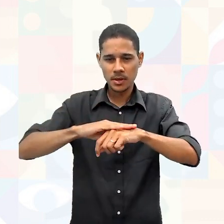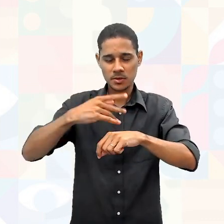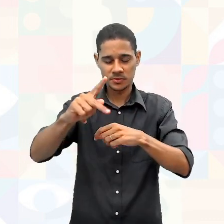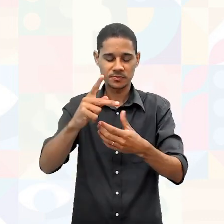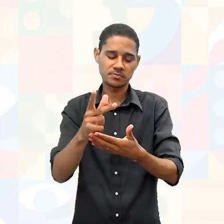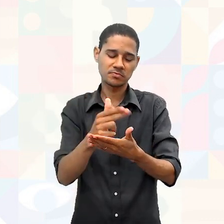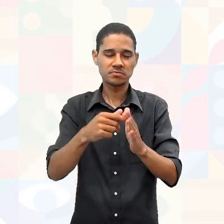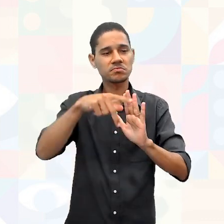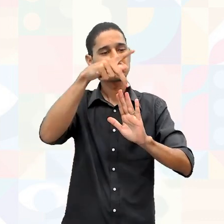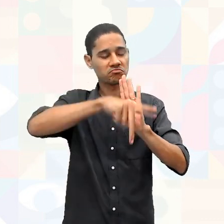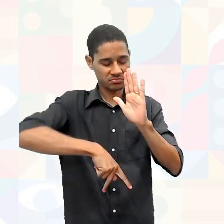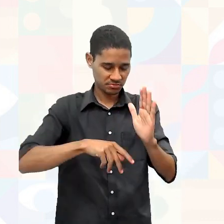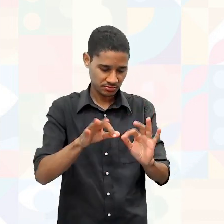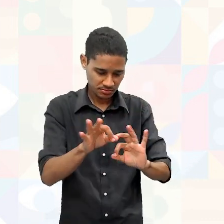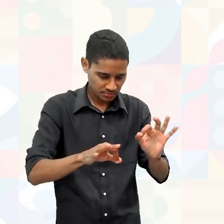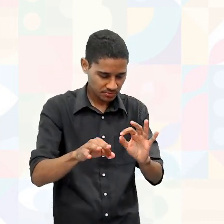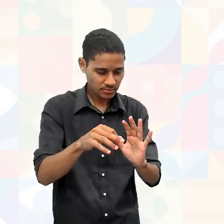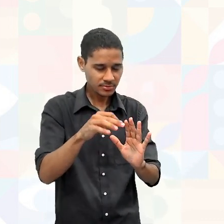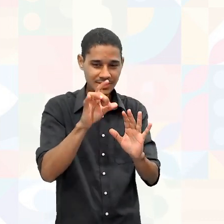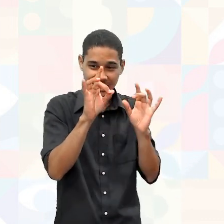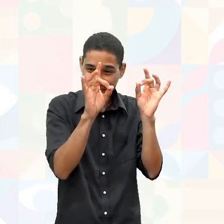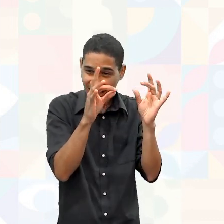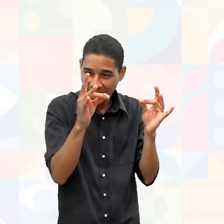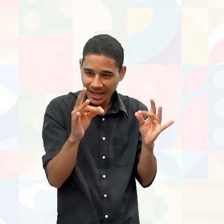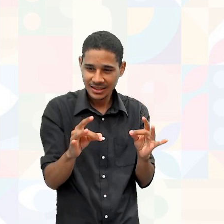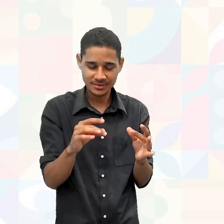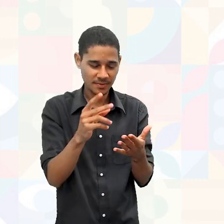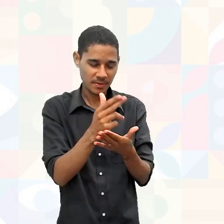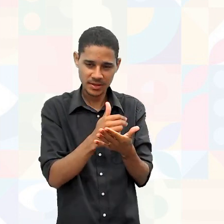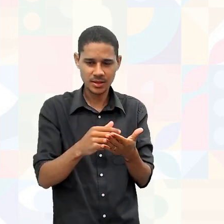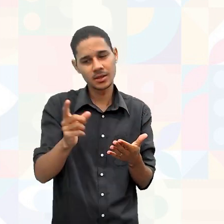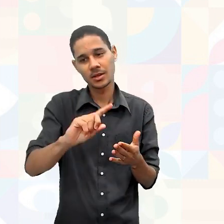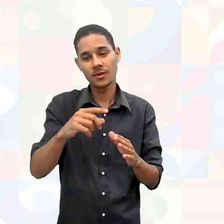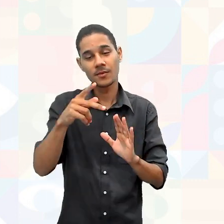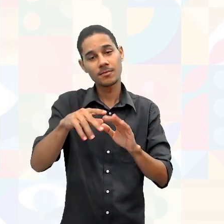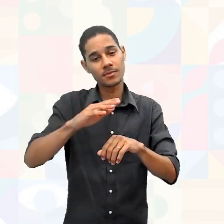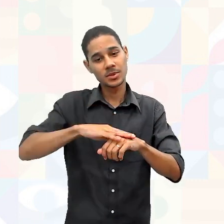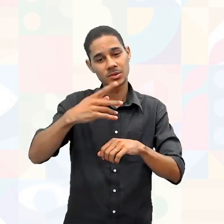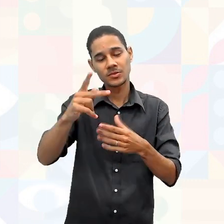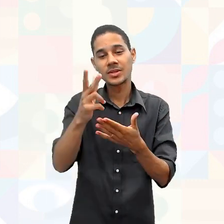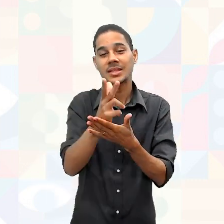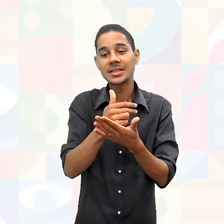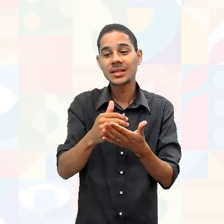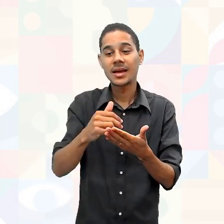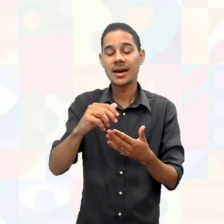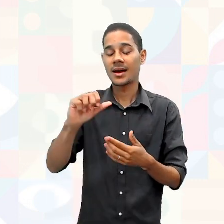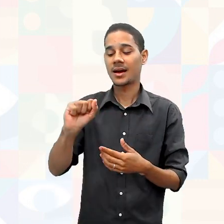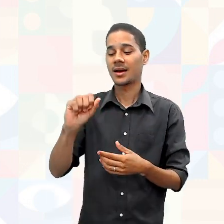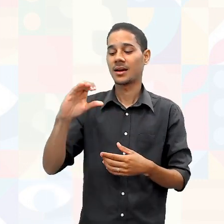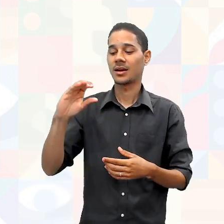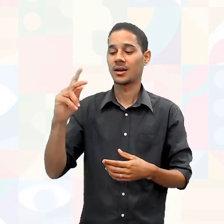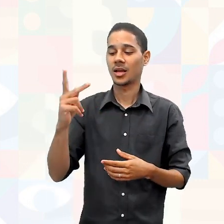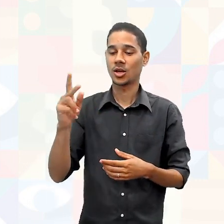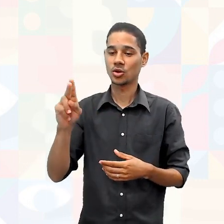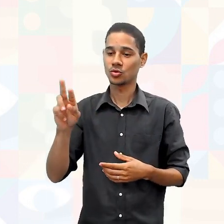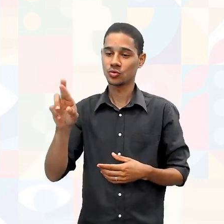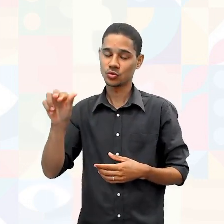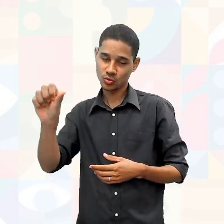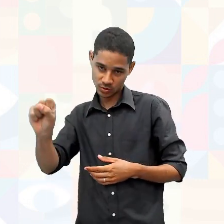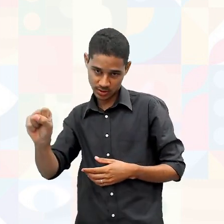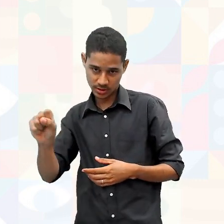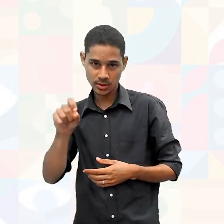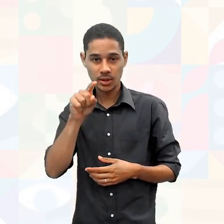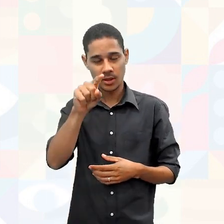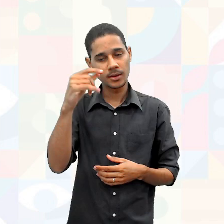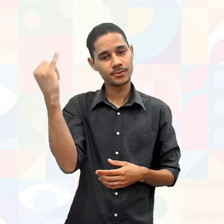cada material desse. Você vai utilizar de novo a questão das achuras, que são muito importantes para a definição simplificada